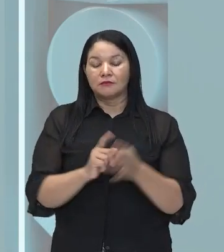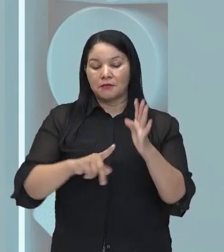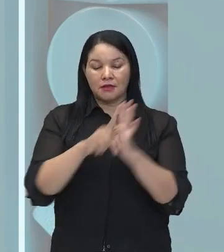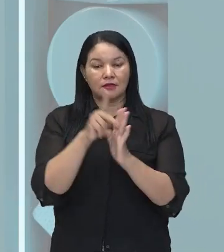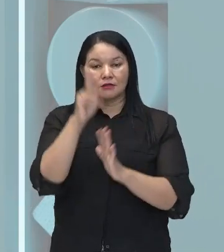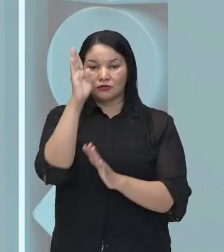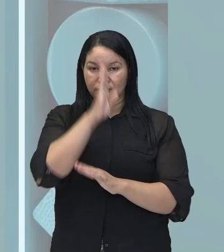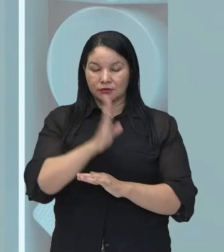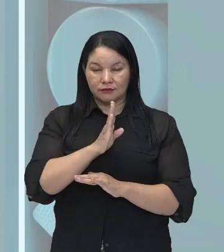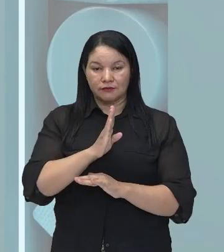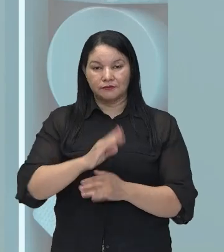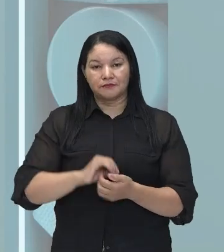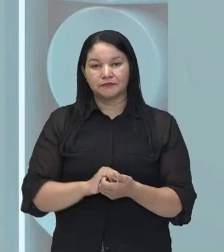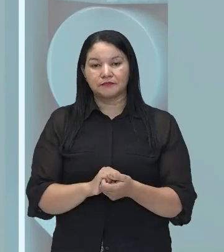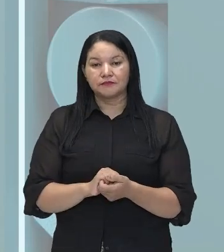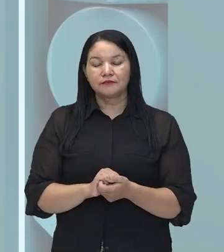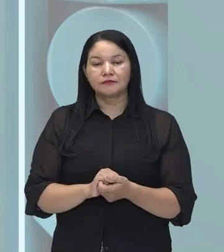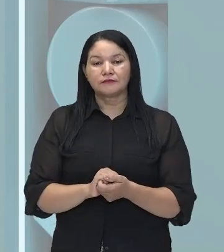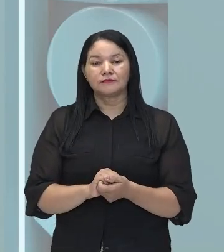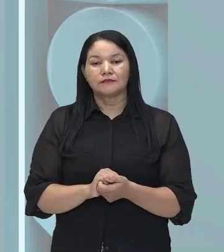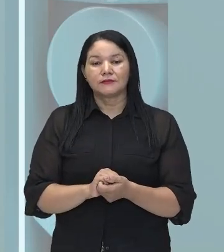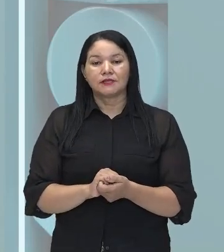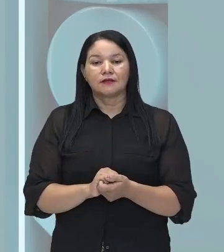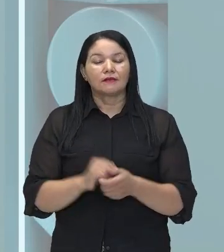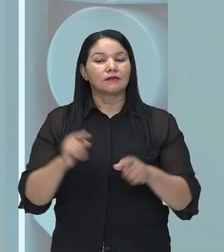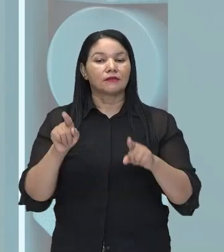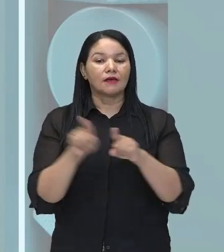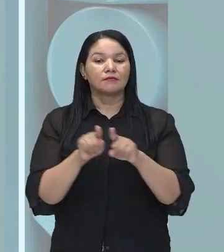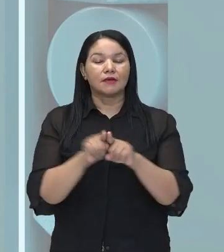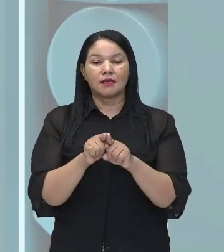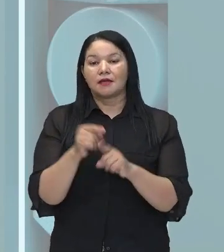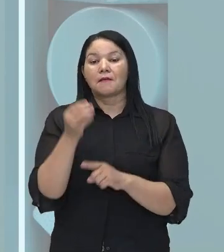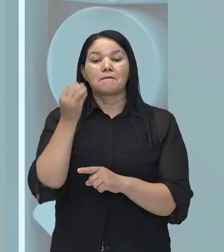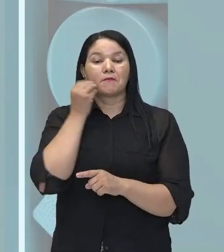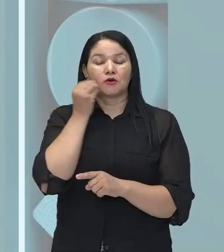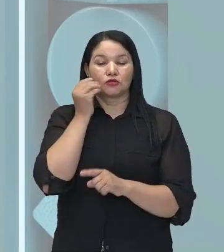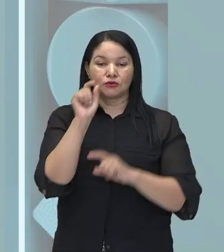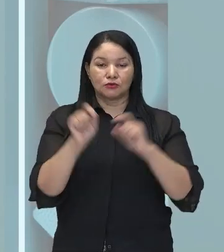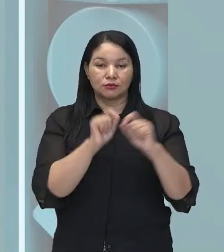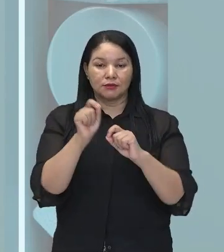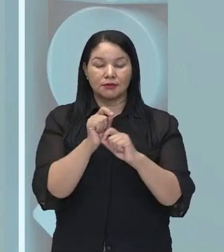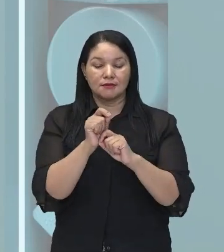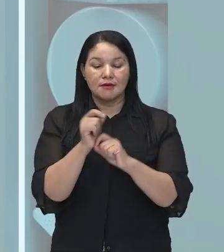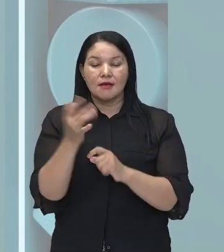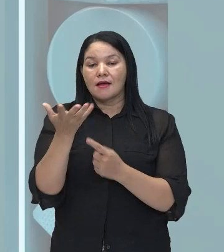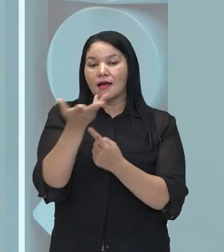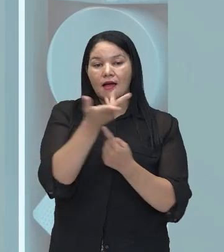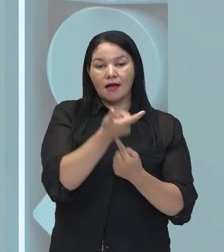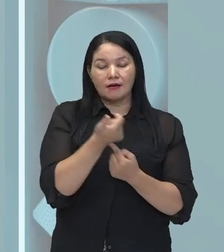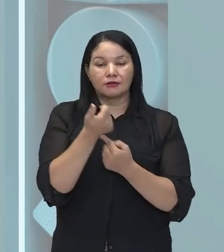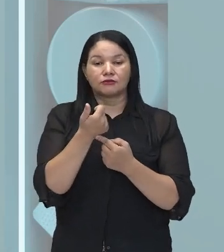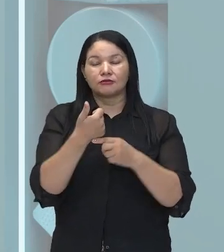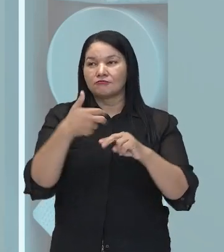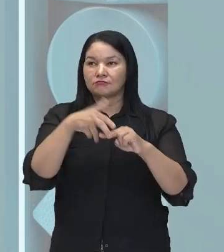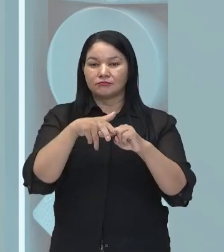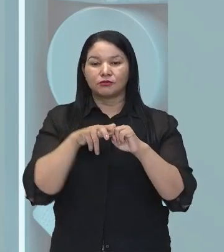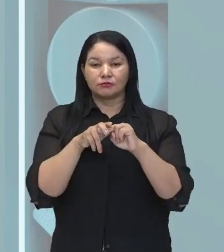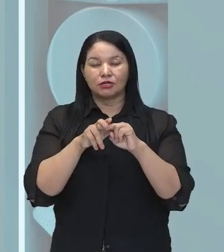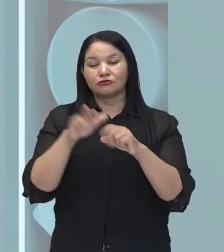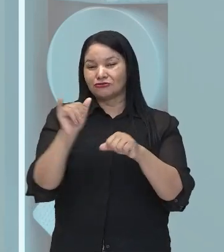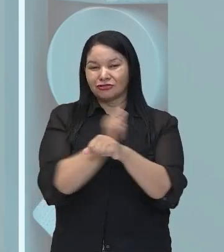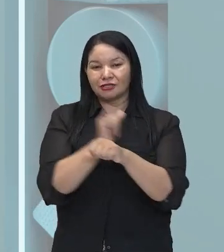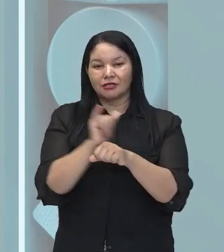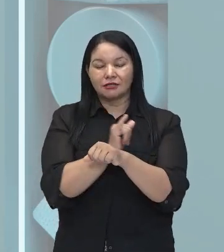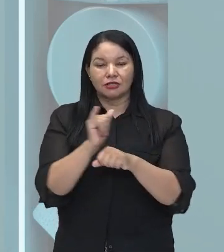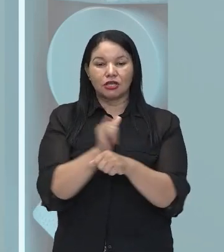E quando evidencia exatamente essa arte por meio de estratégias que quebram